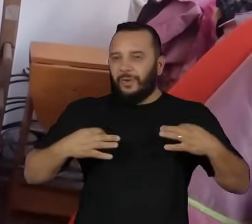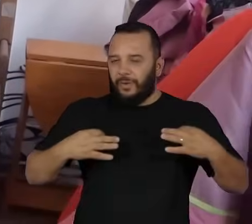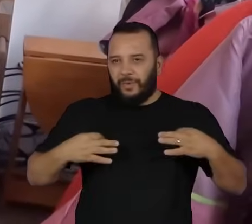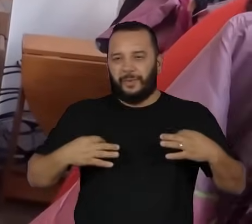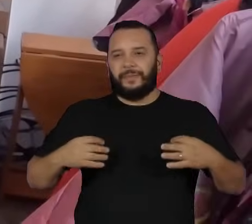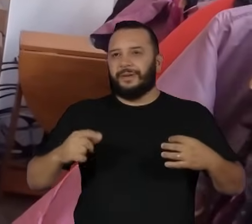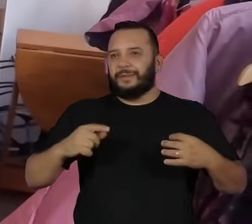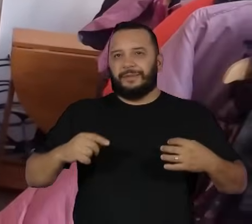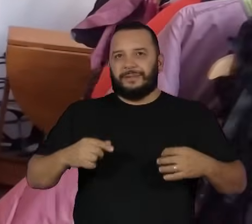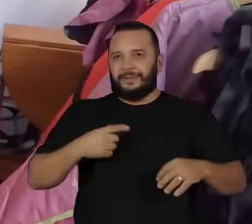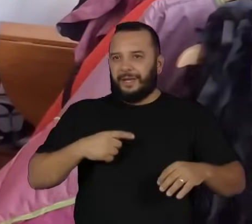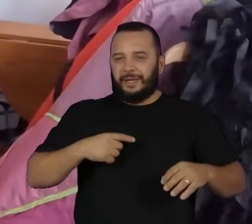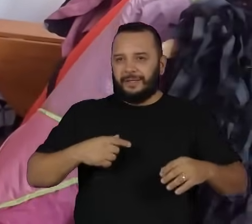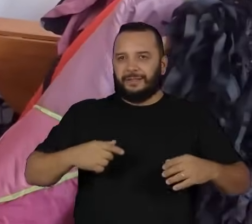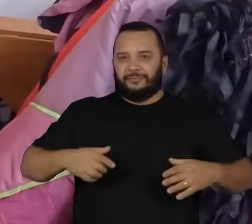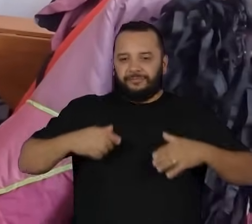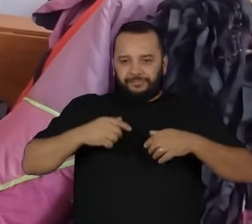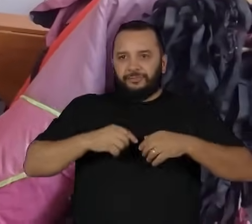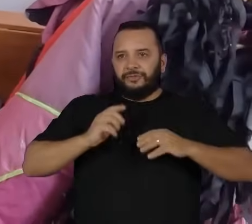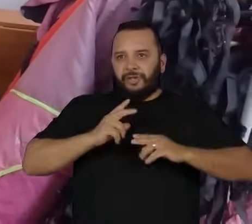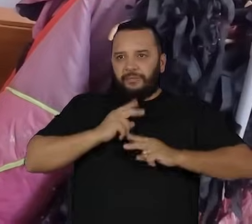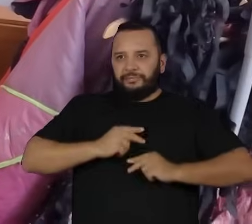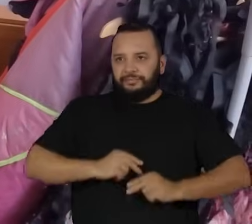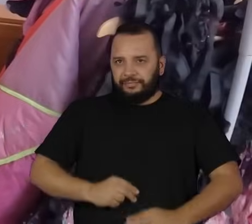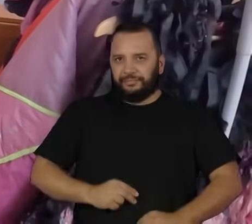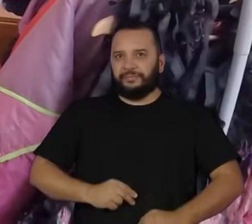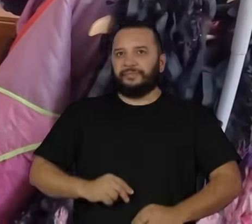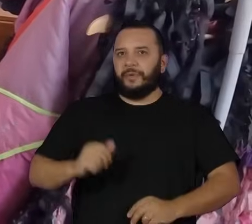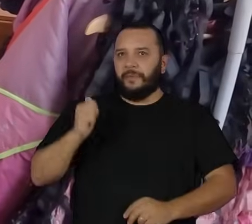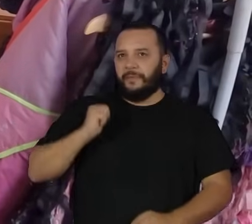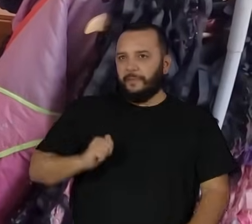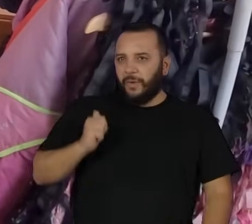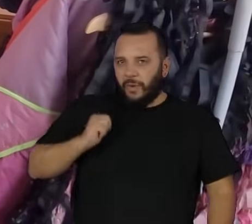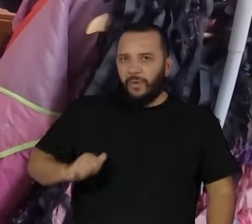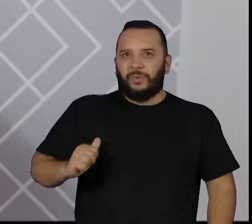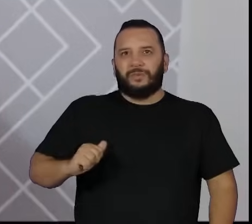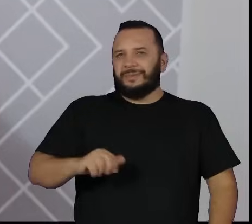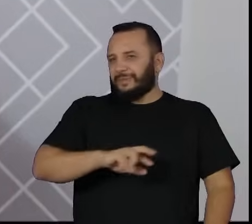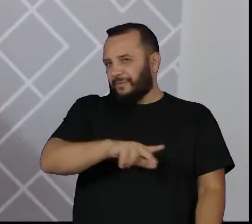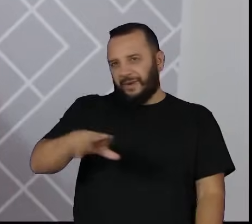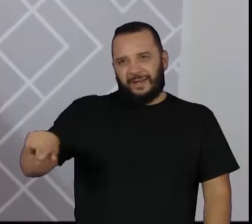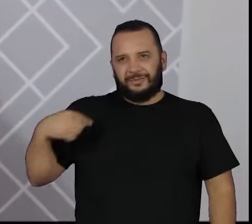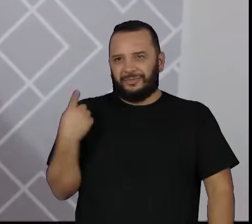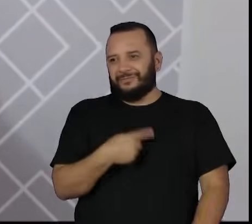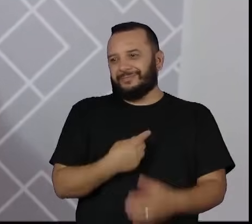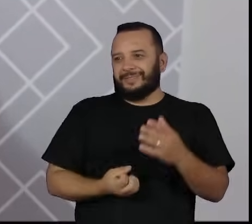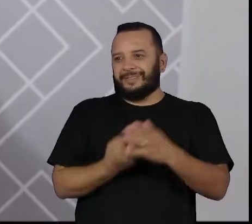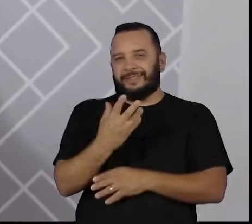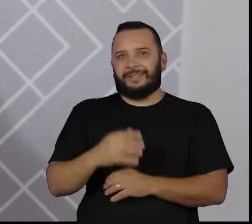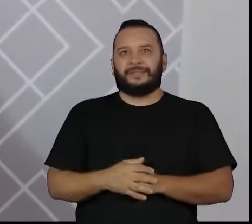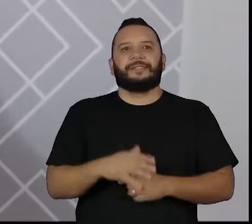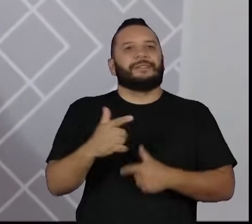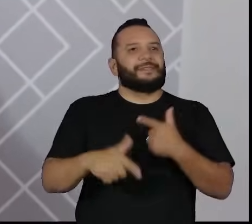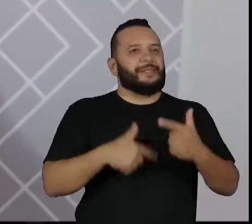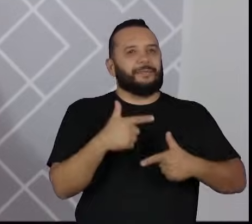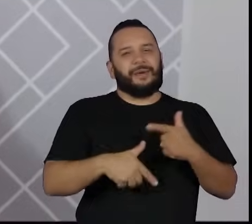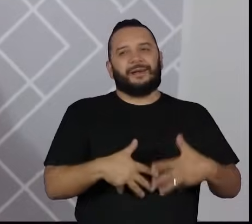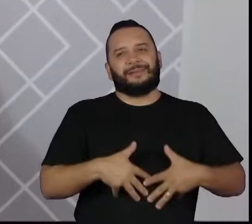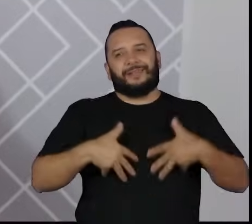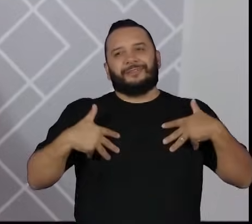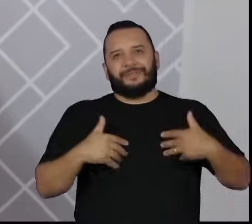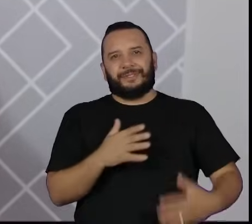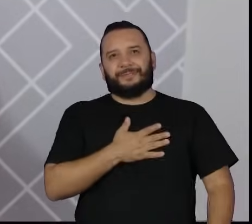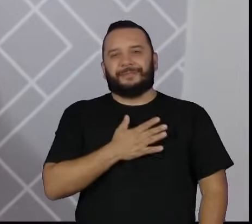kimono, bermudas, bolsas, entre outros vestíveis. E esse trabalho é muito gratificante, assim, você